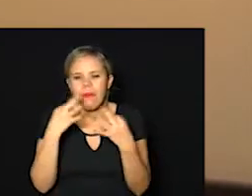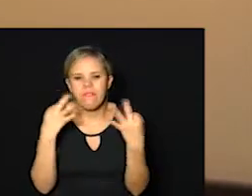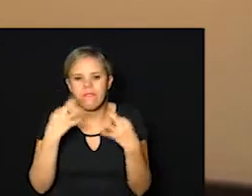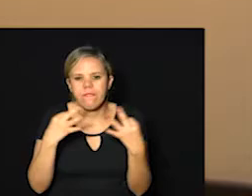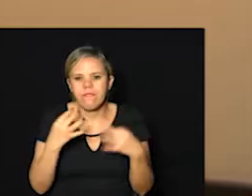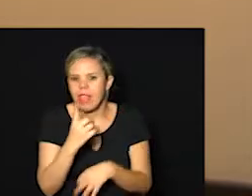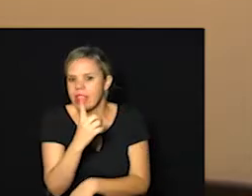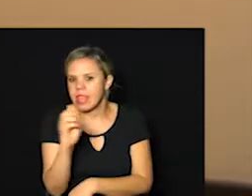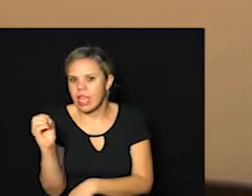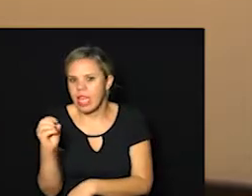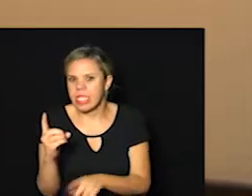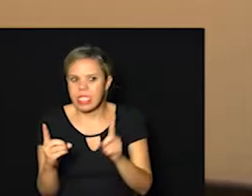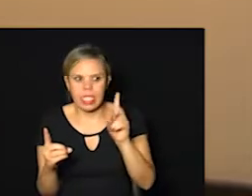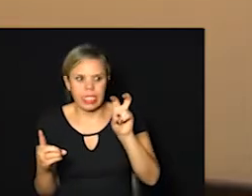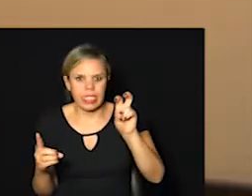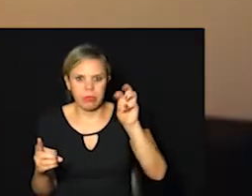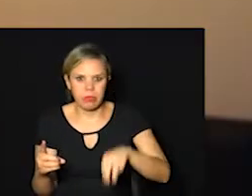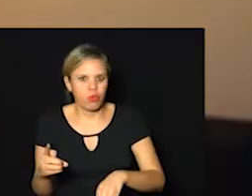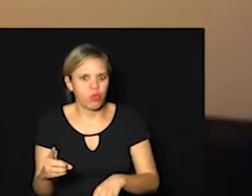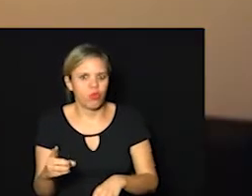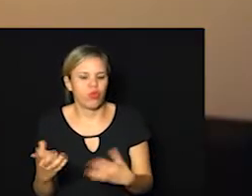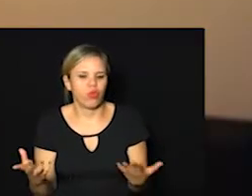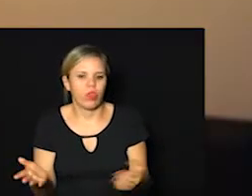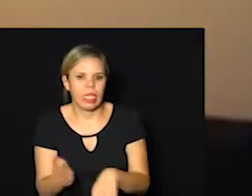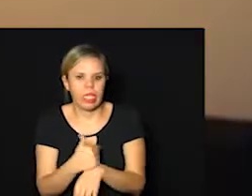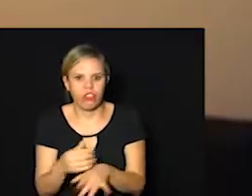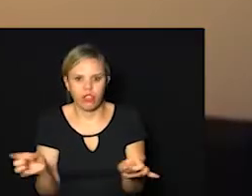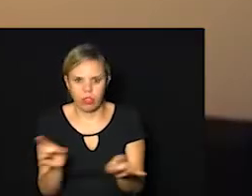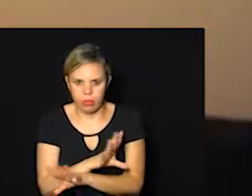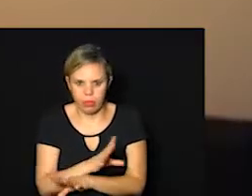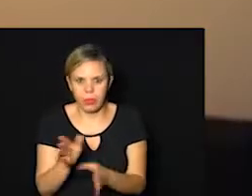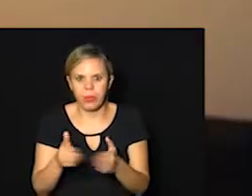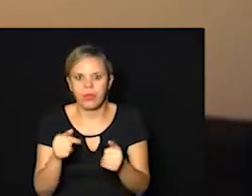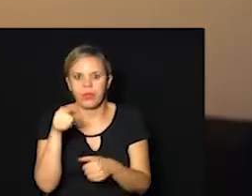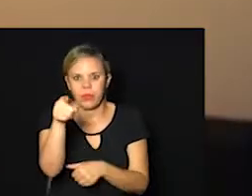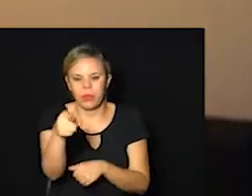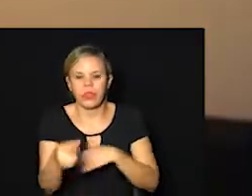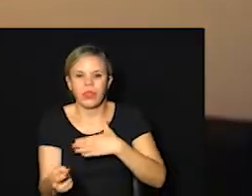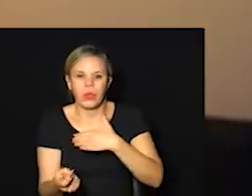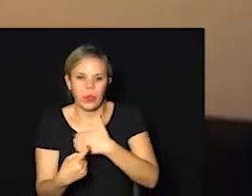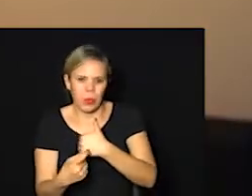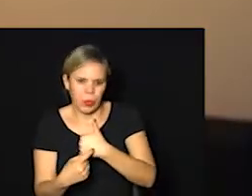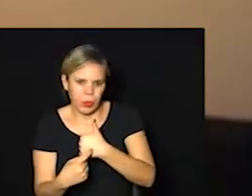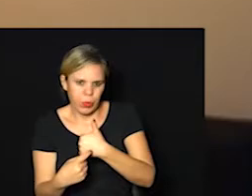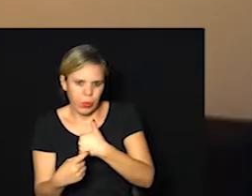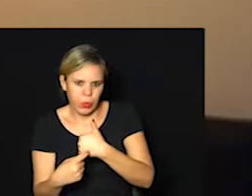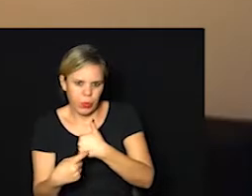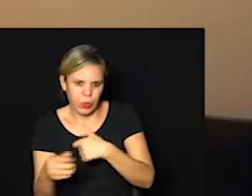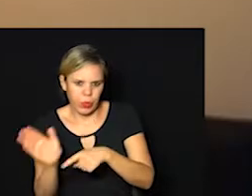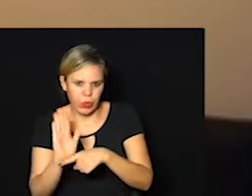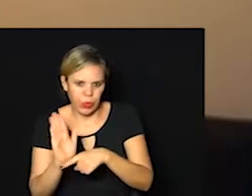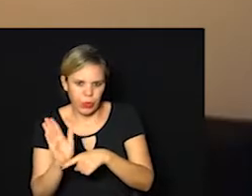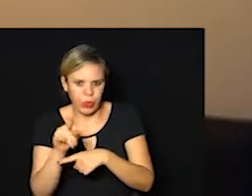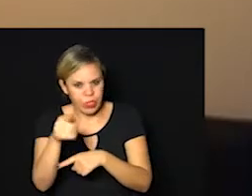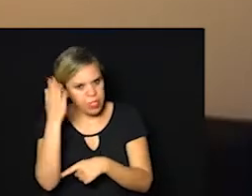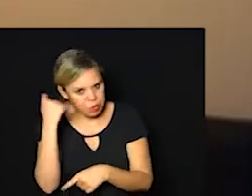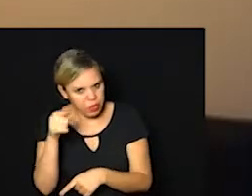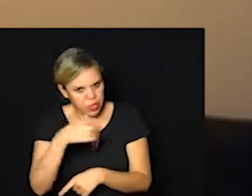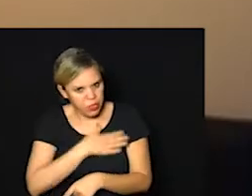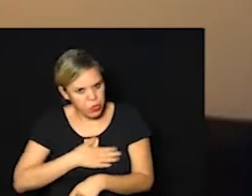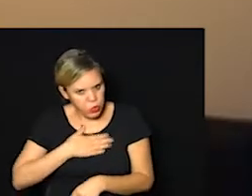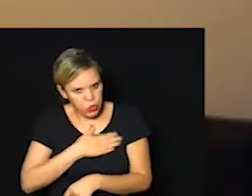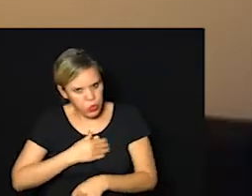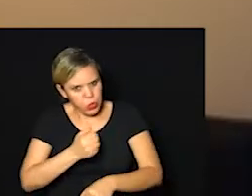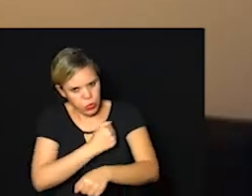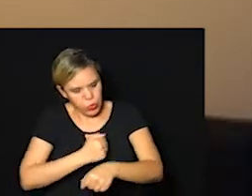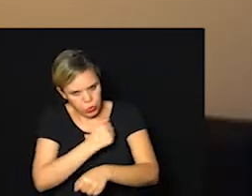assim em 10, 15 minutos. E antes de eu finalizar, eu vou pedir para você curtir esse vídeo para eu saber que você está